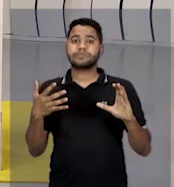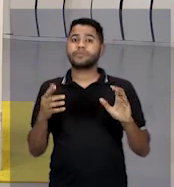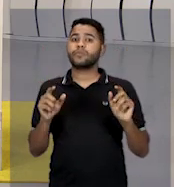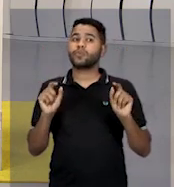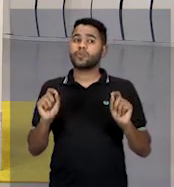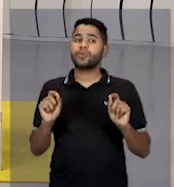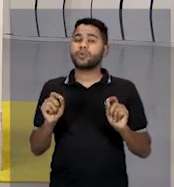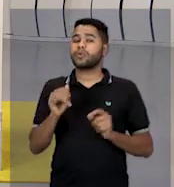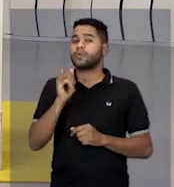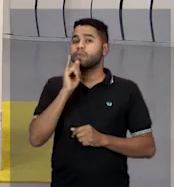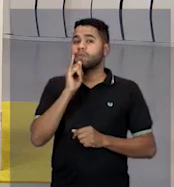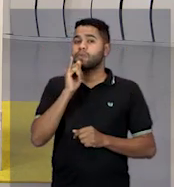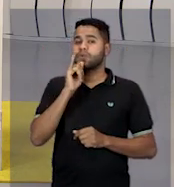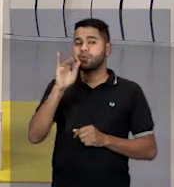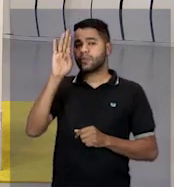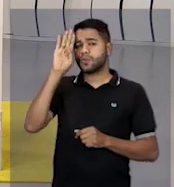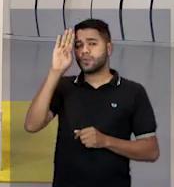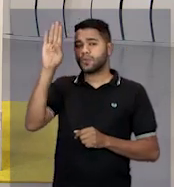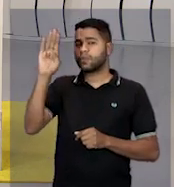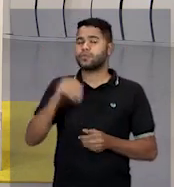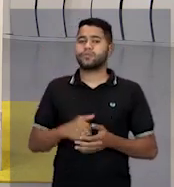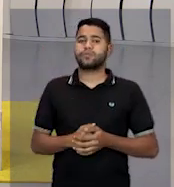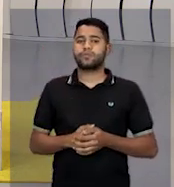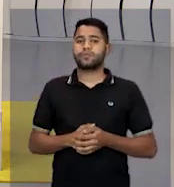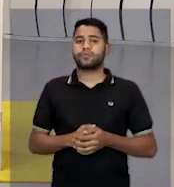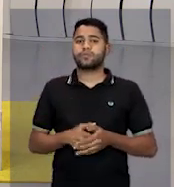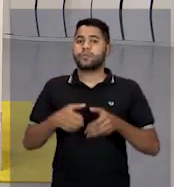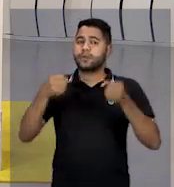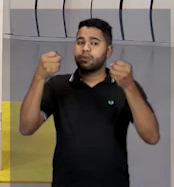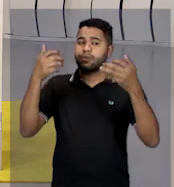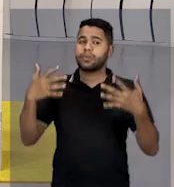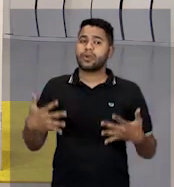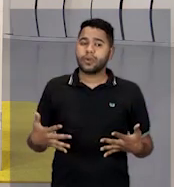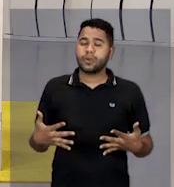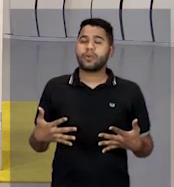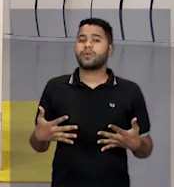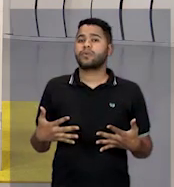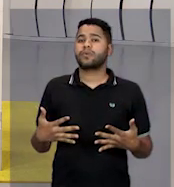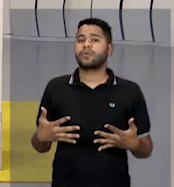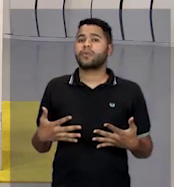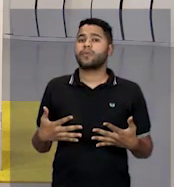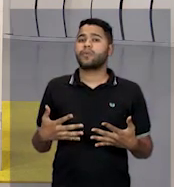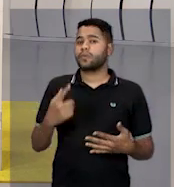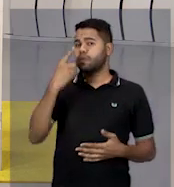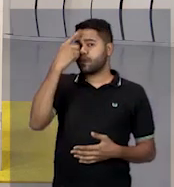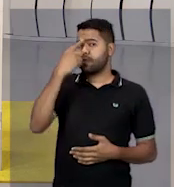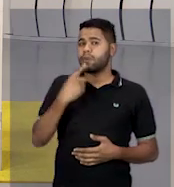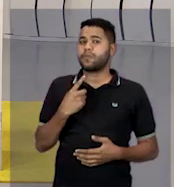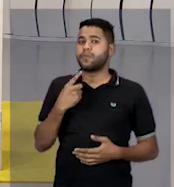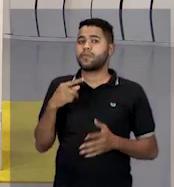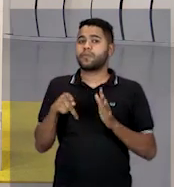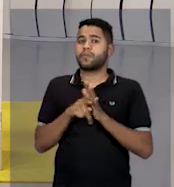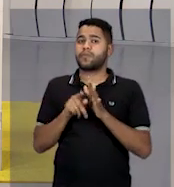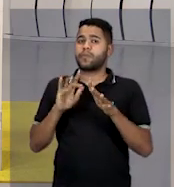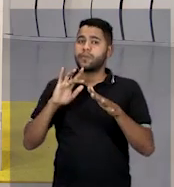ser, por exemplo, destacados, né, numa descrição para um perfil de rede